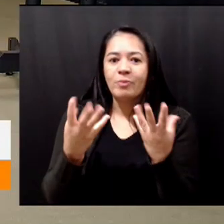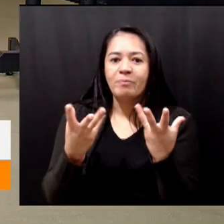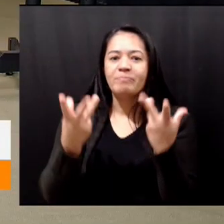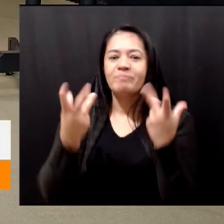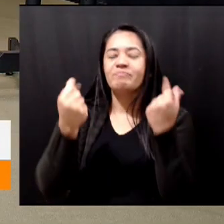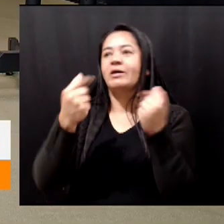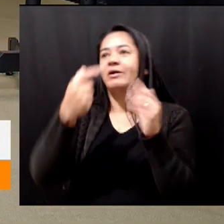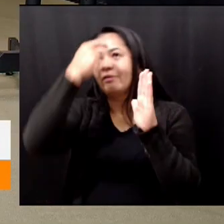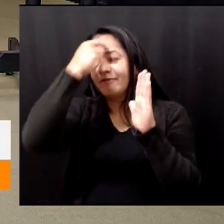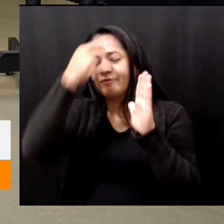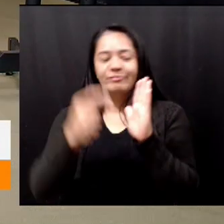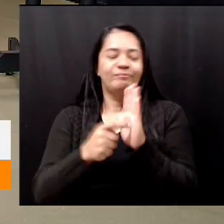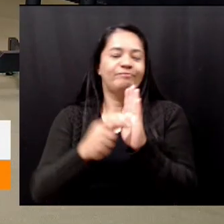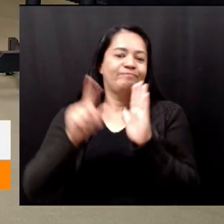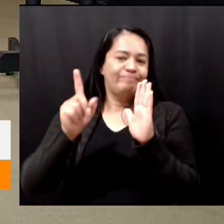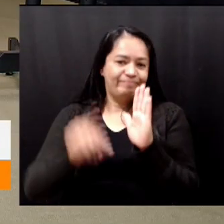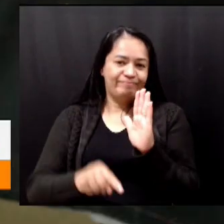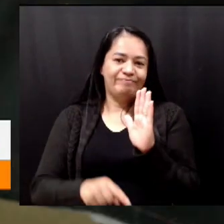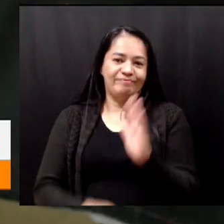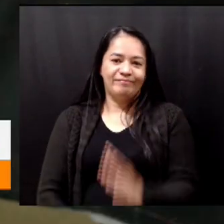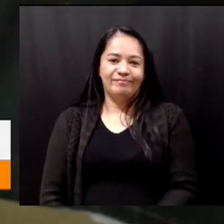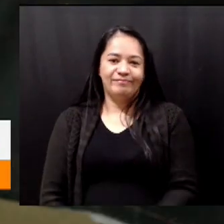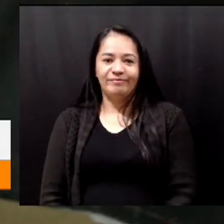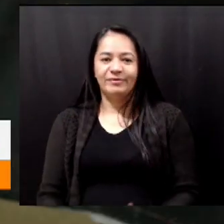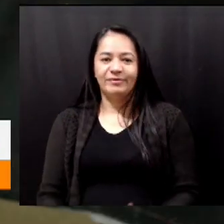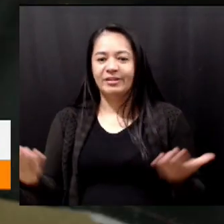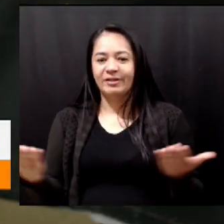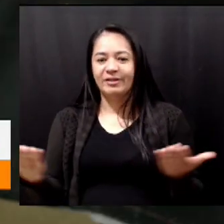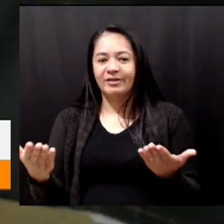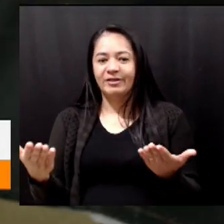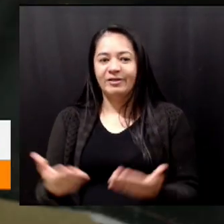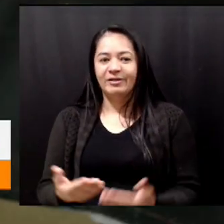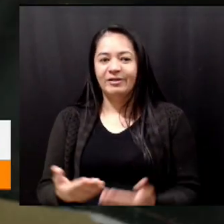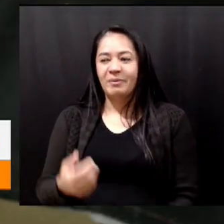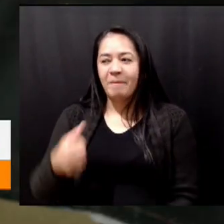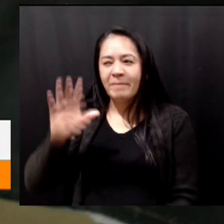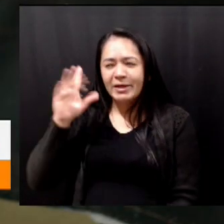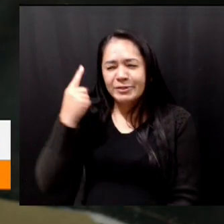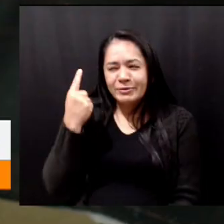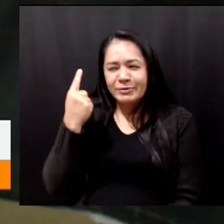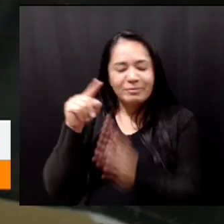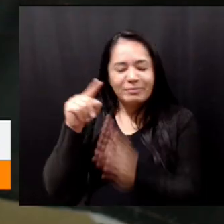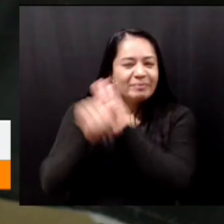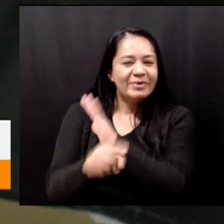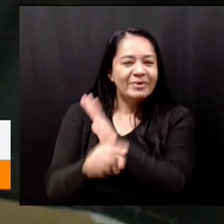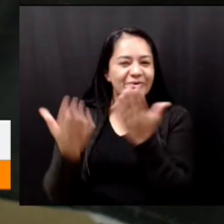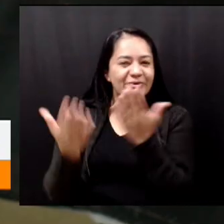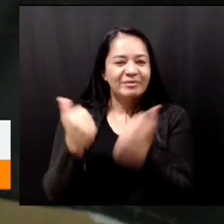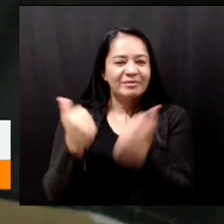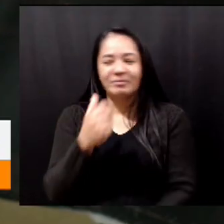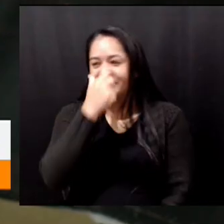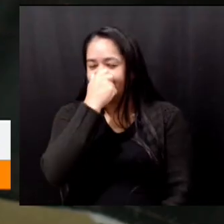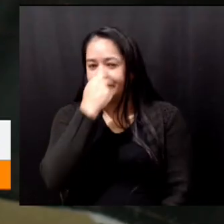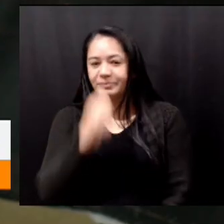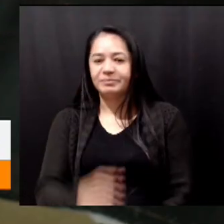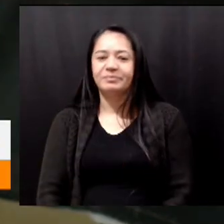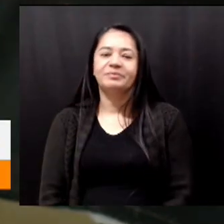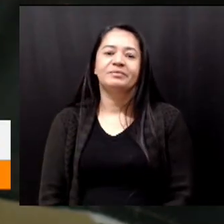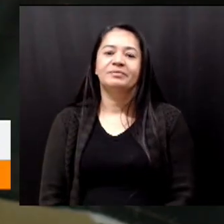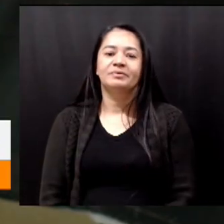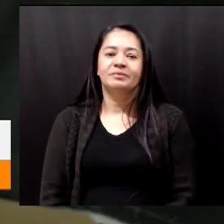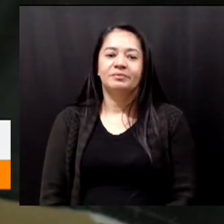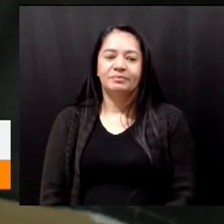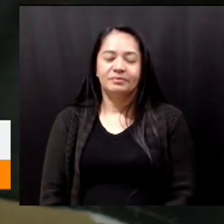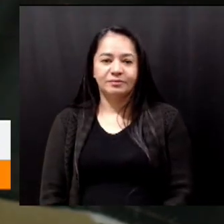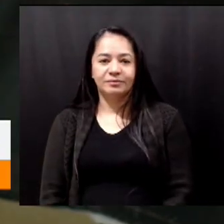artificial que veio para ficar. Agora, 8h56, dá tempo para mais uma, vai, vamos lá. Tá gostosa a interação do nosso público, os nossos telespectadores com a